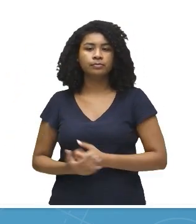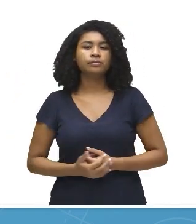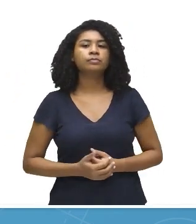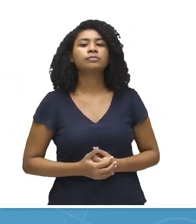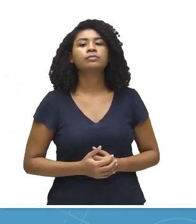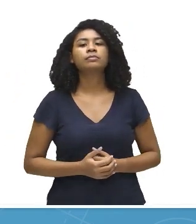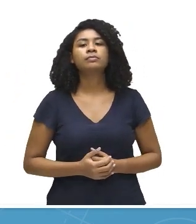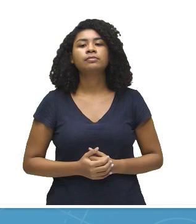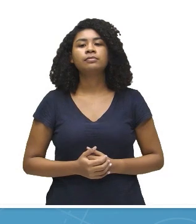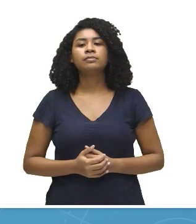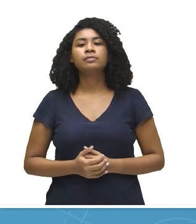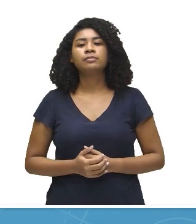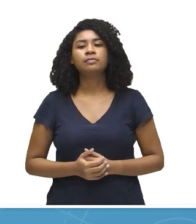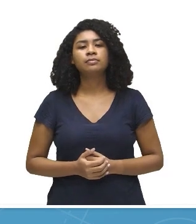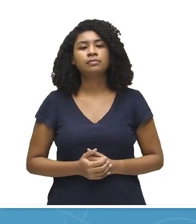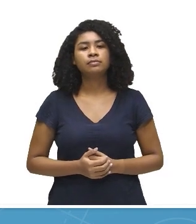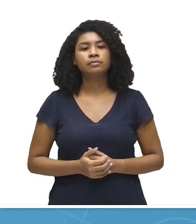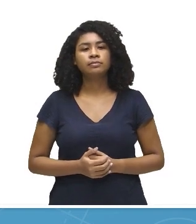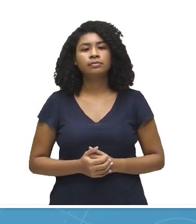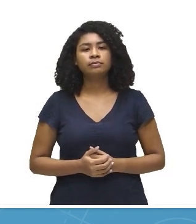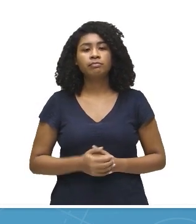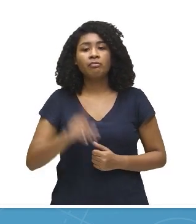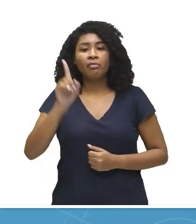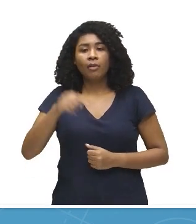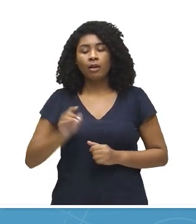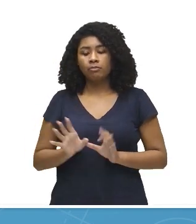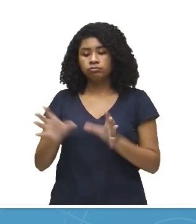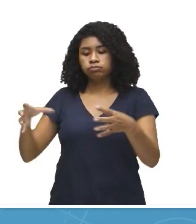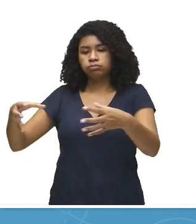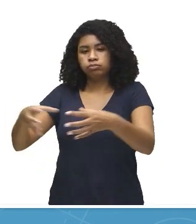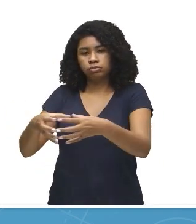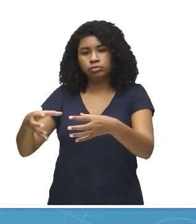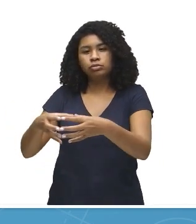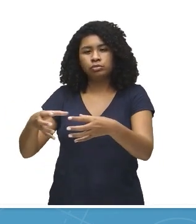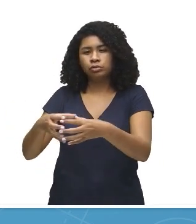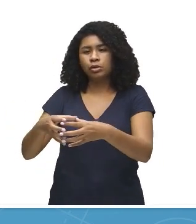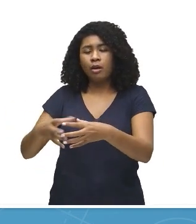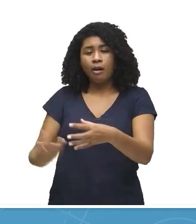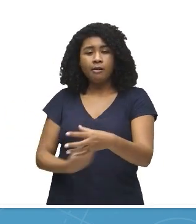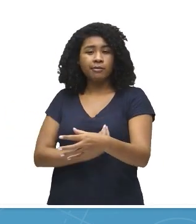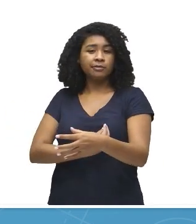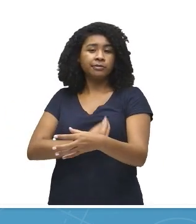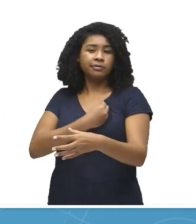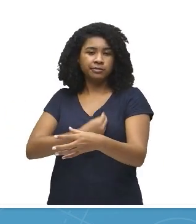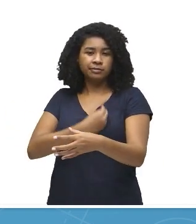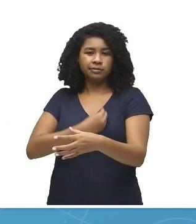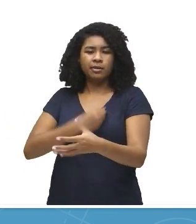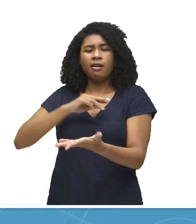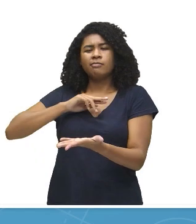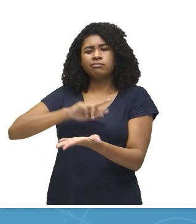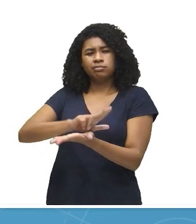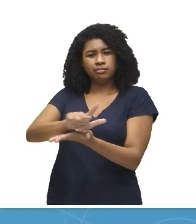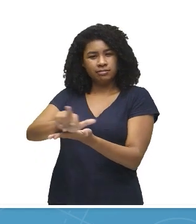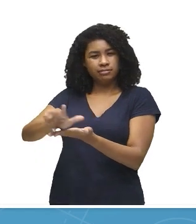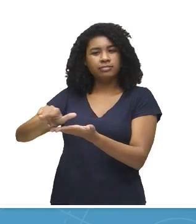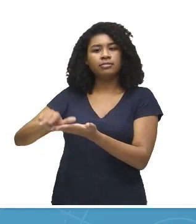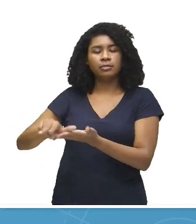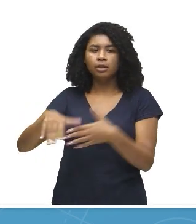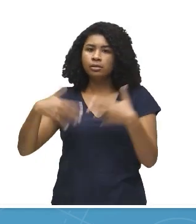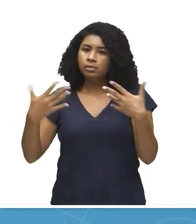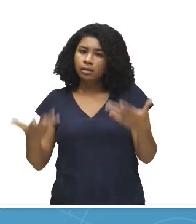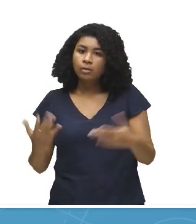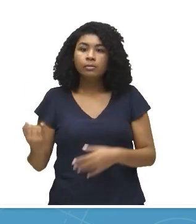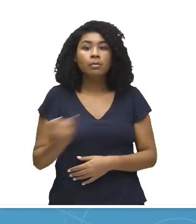que engloba aí todos os elementos vivos, tá? A gente tem que ficar bem ligado ao